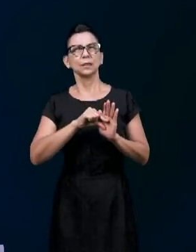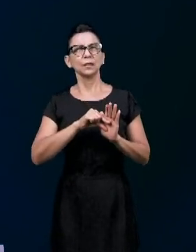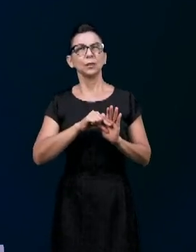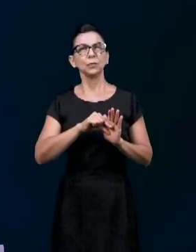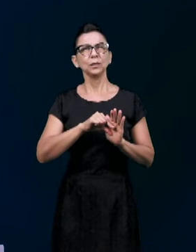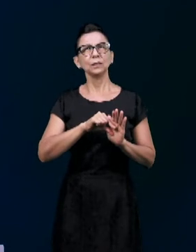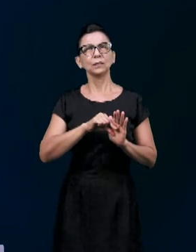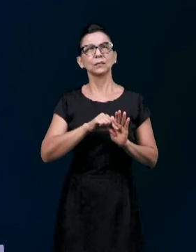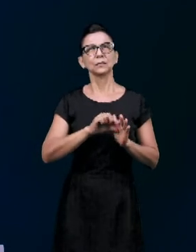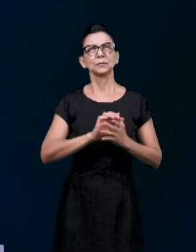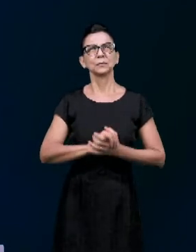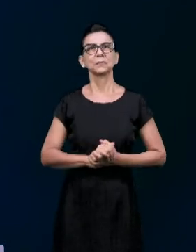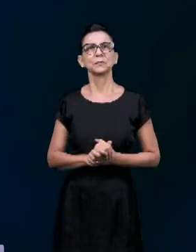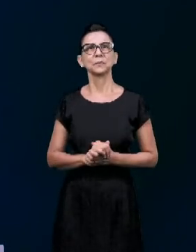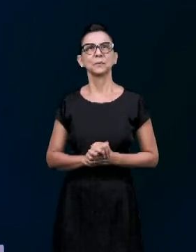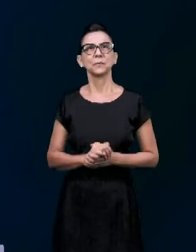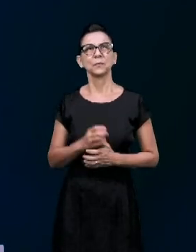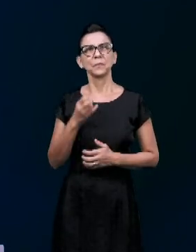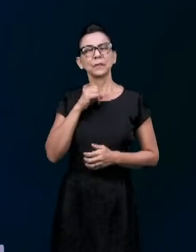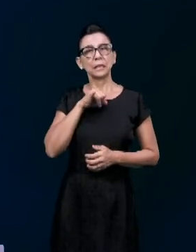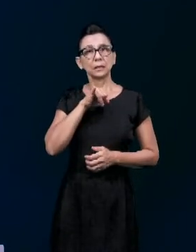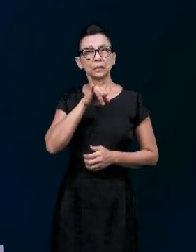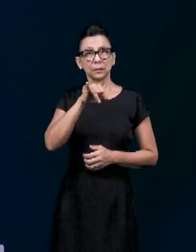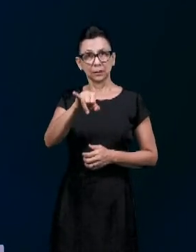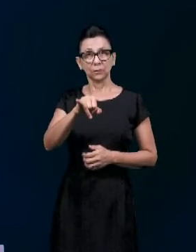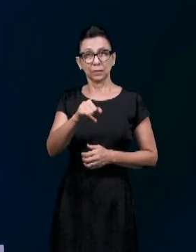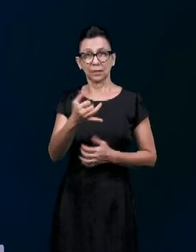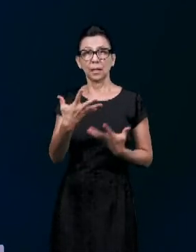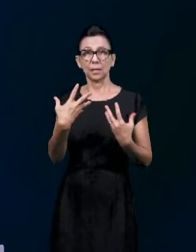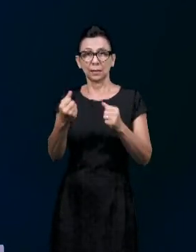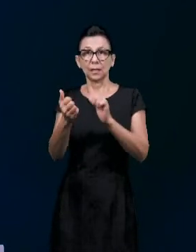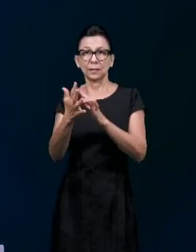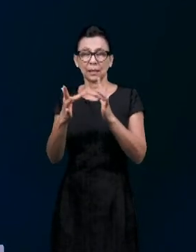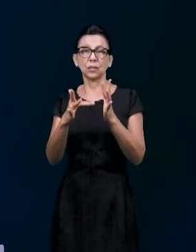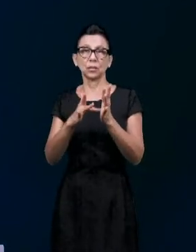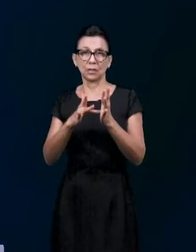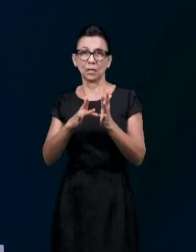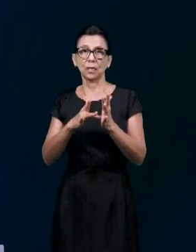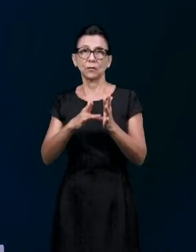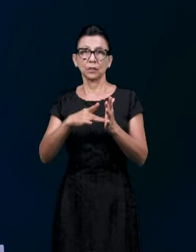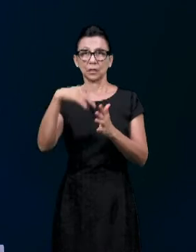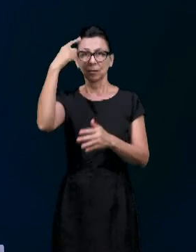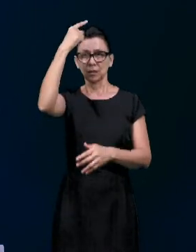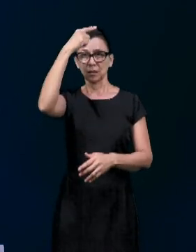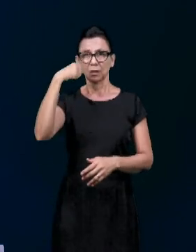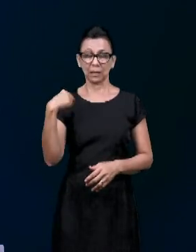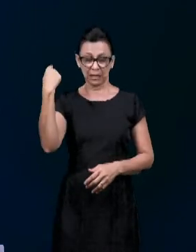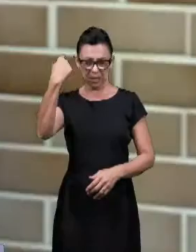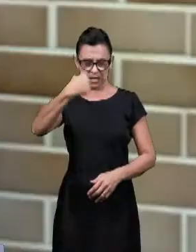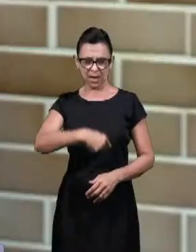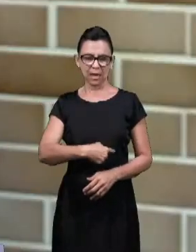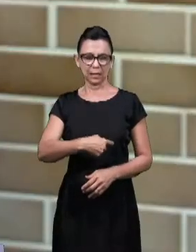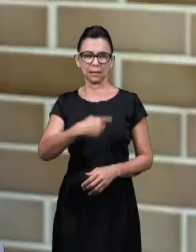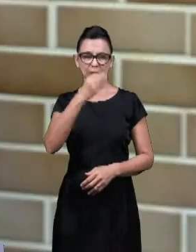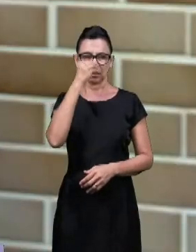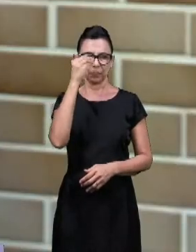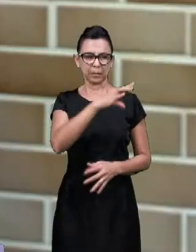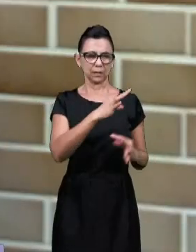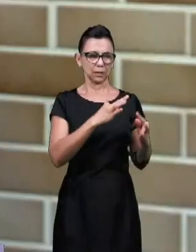se alguém quiser acompanhar, anexe a si mesmo, toma diretamente a sua cruz e siga-me. Muito